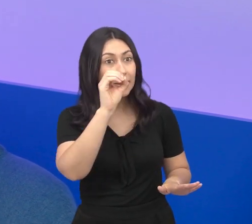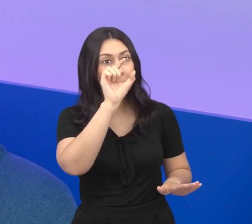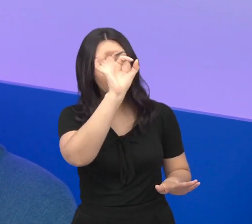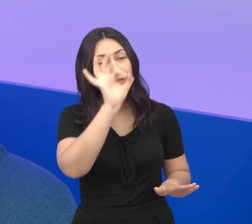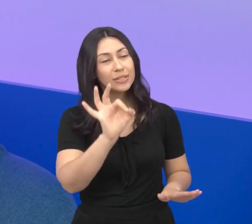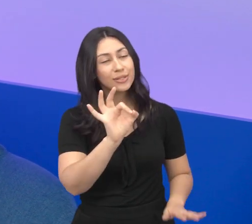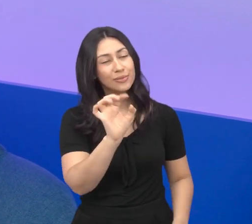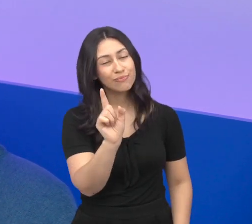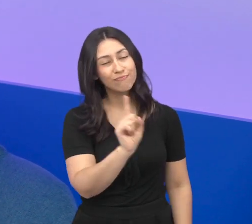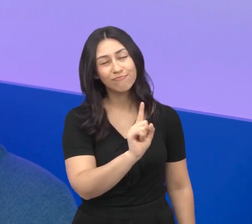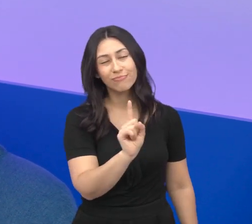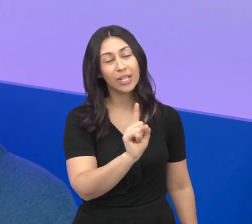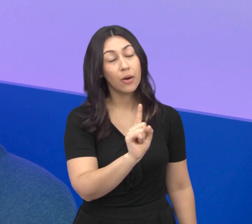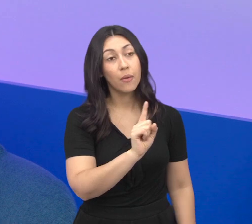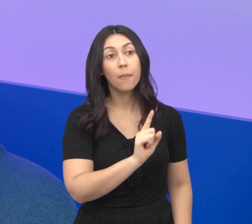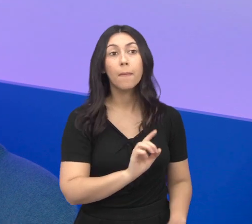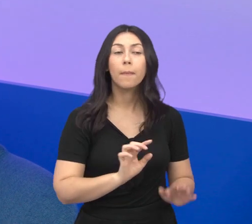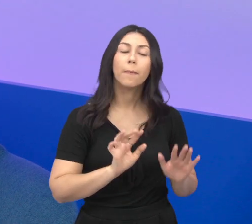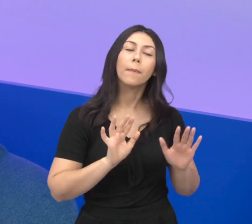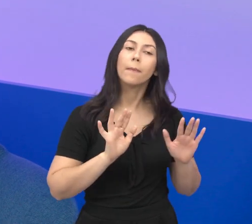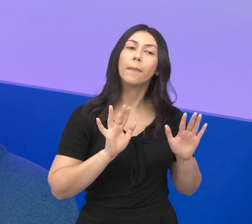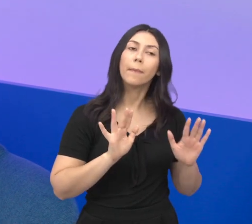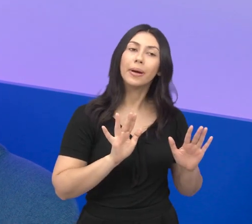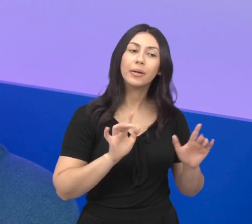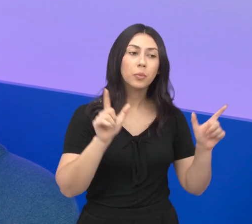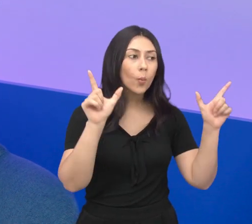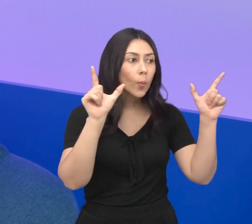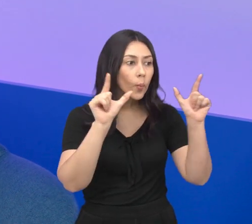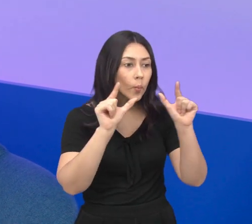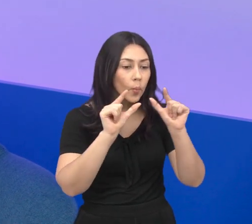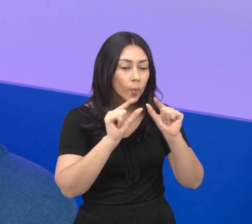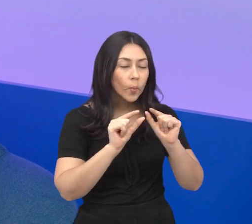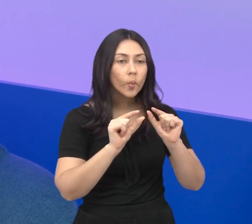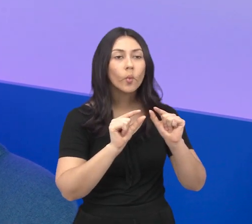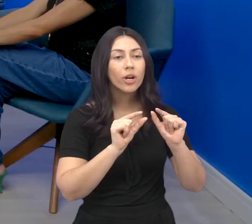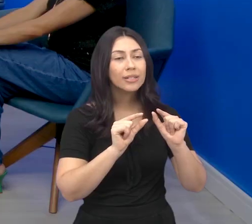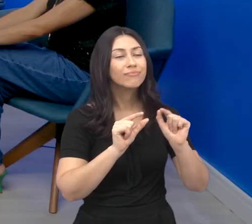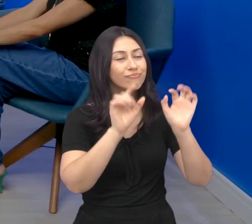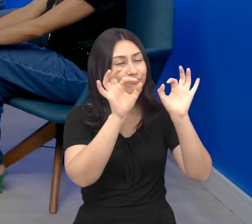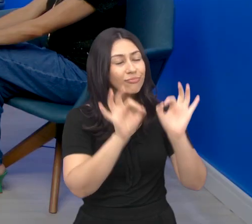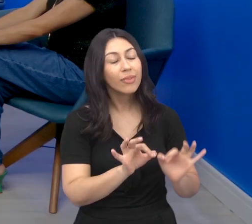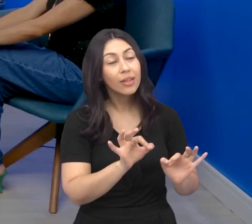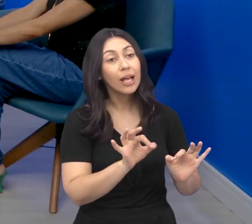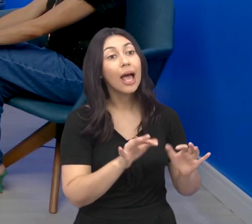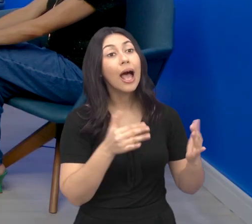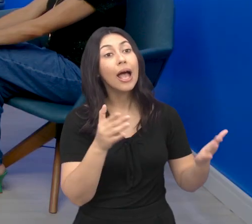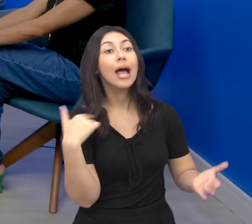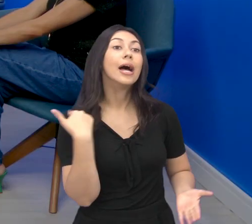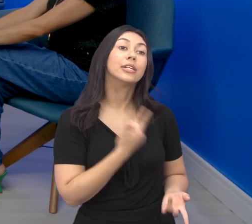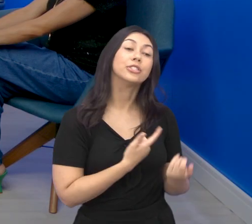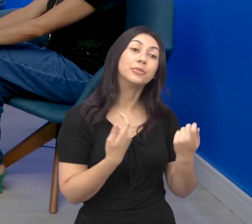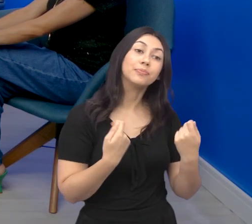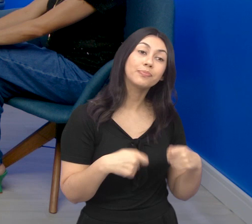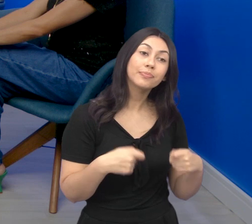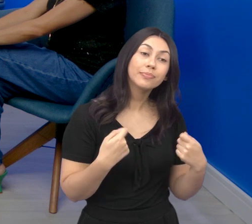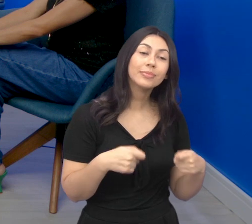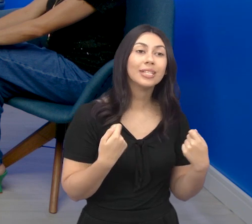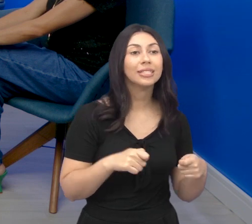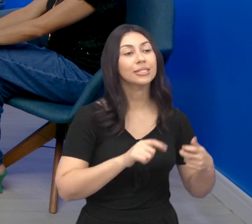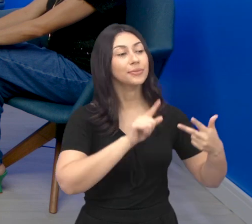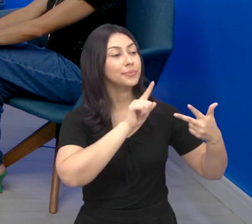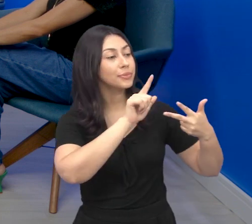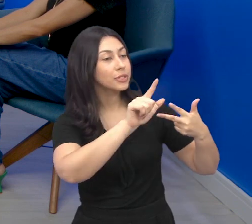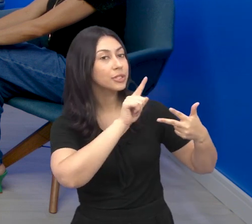não. Acredito. Mas diminuir consideravelmente, com certeza. E aí a gente vai precisar